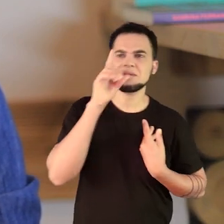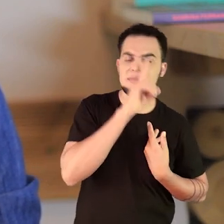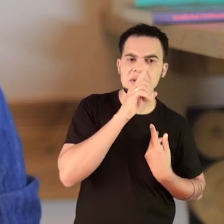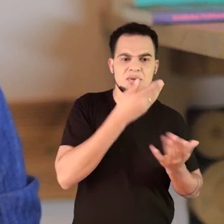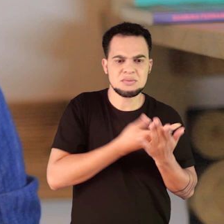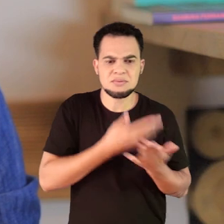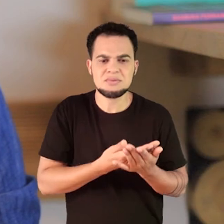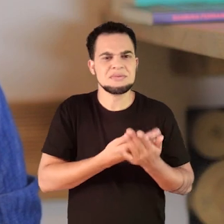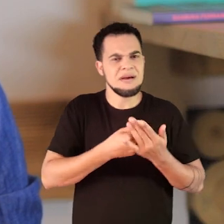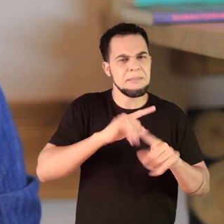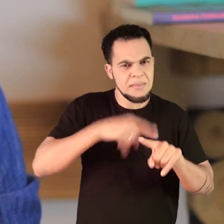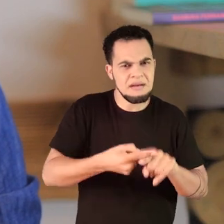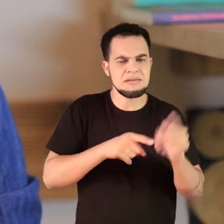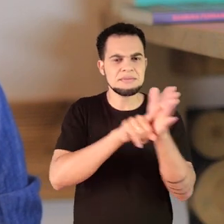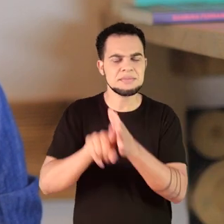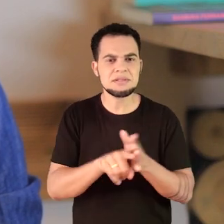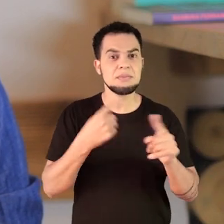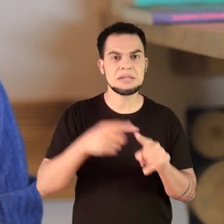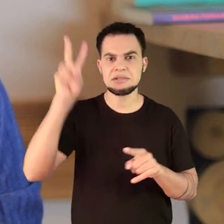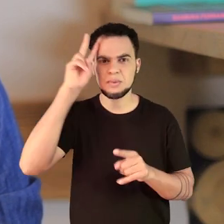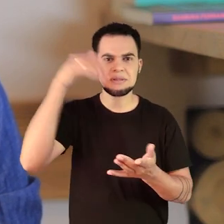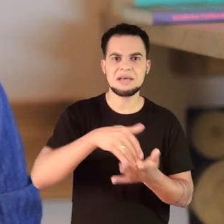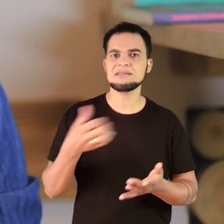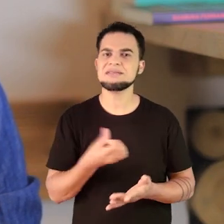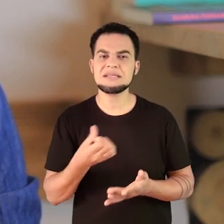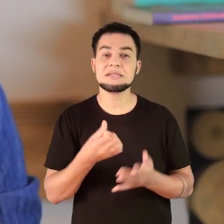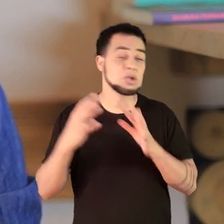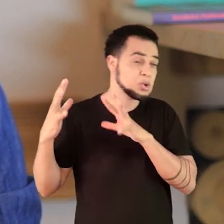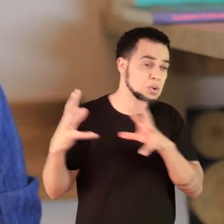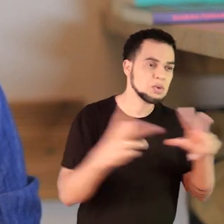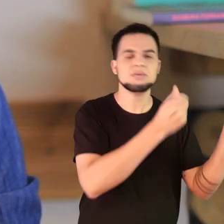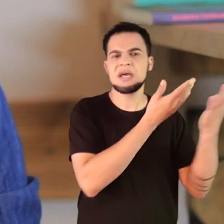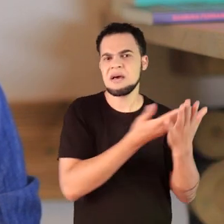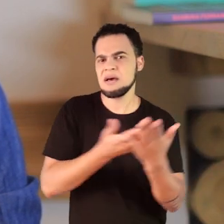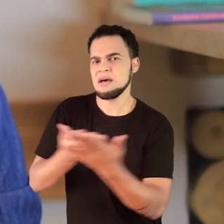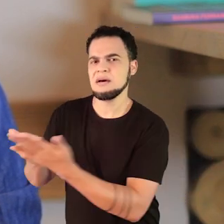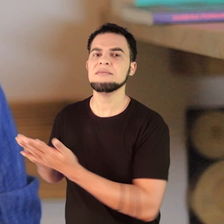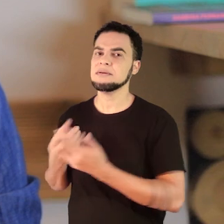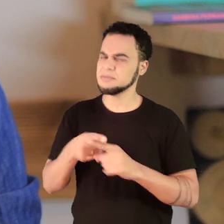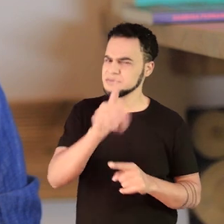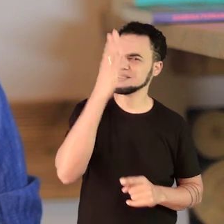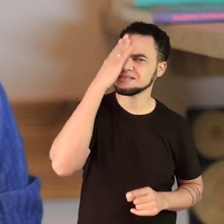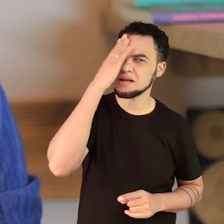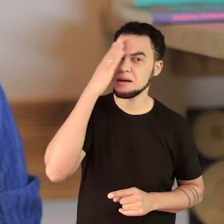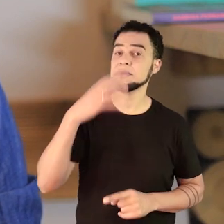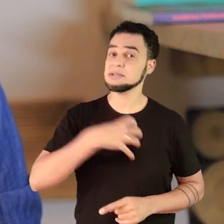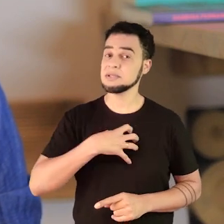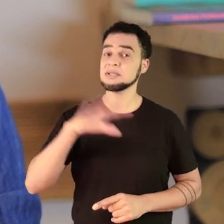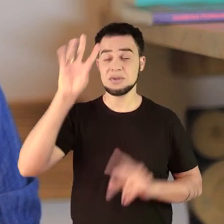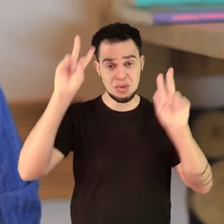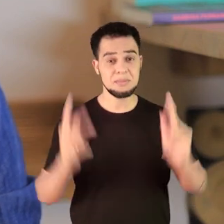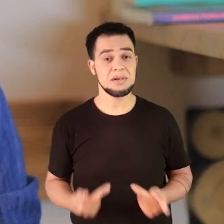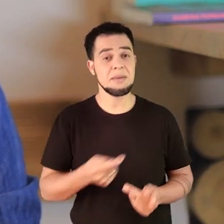semana para estudar e tocar minhas pesquisas, porque de segunda a sexta é toda preenchida de aulas, porque você sabe, né? Ciências